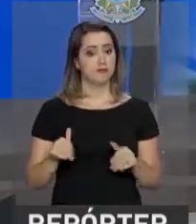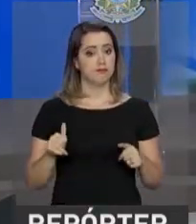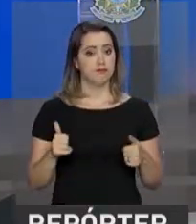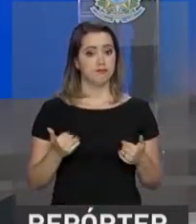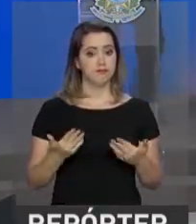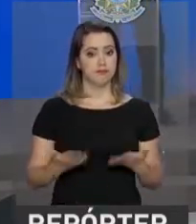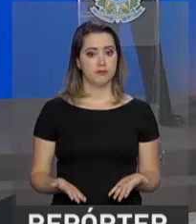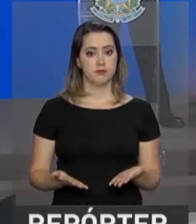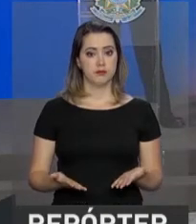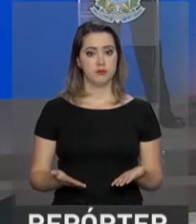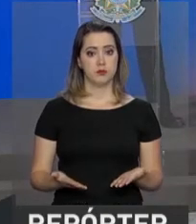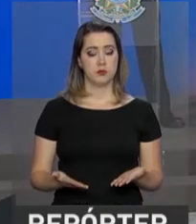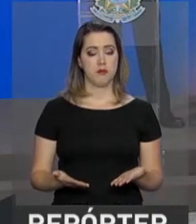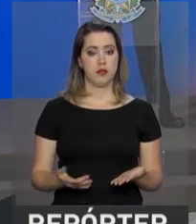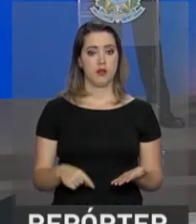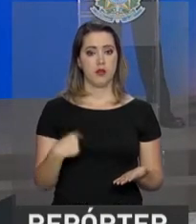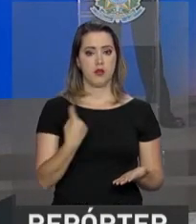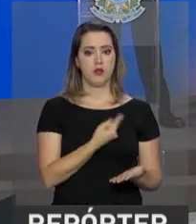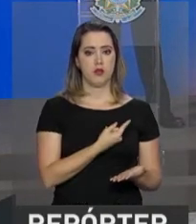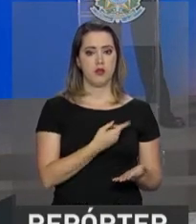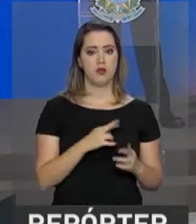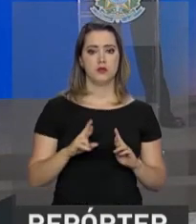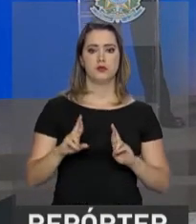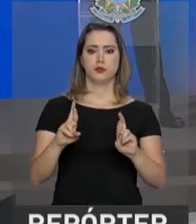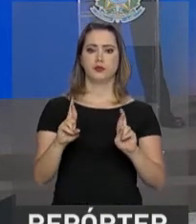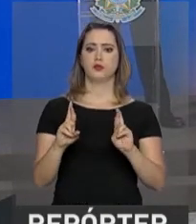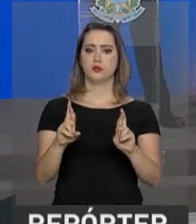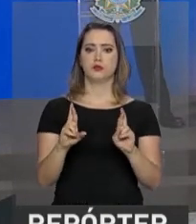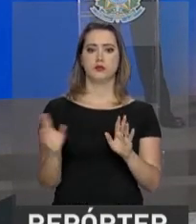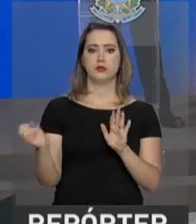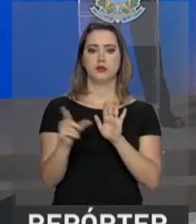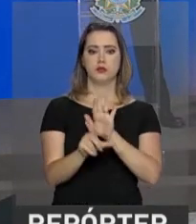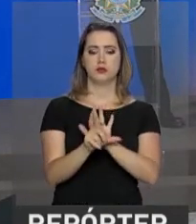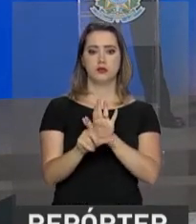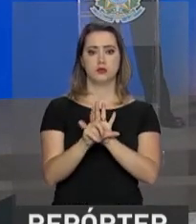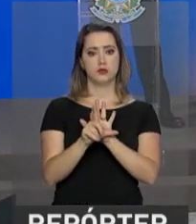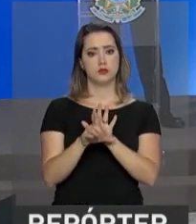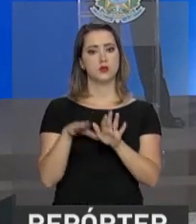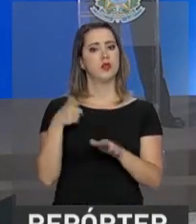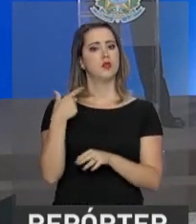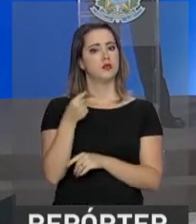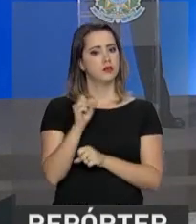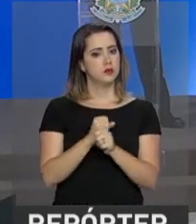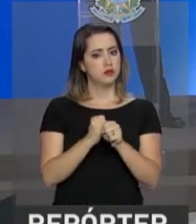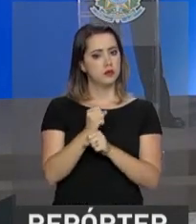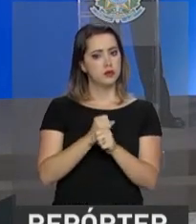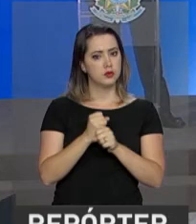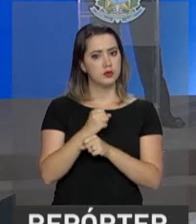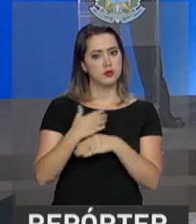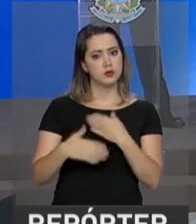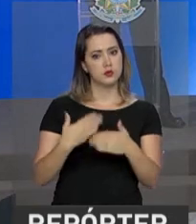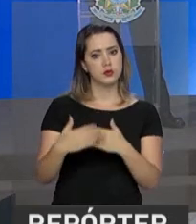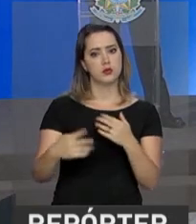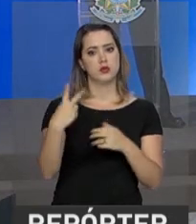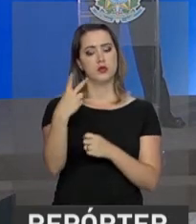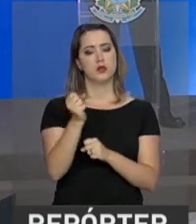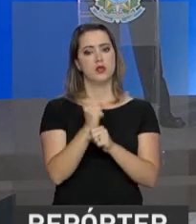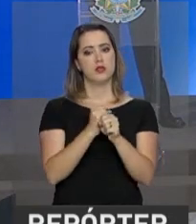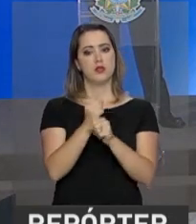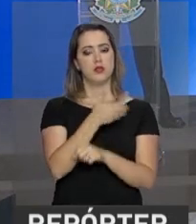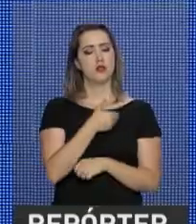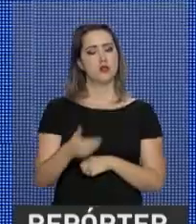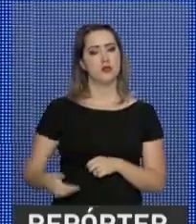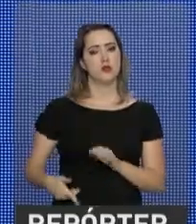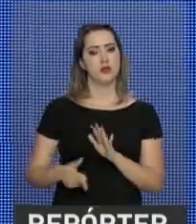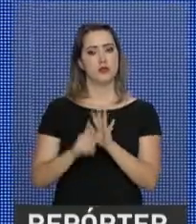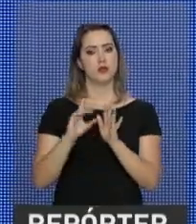Portanto, nós esperávamos por essa reforma há 20 anos e, nesses 2 anos de governo,